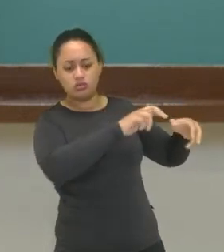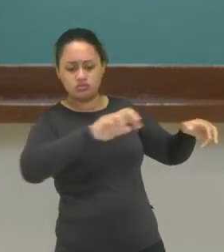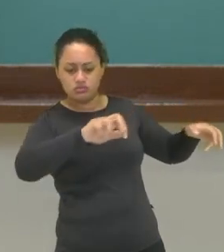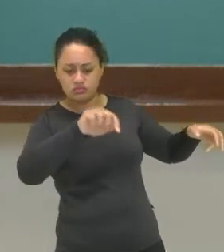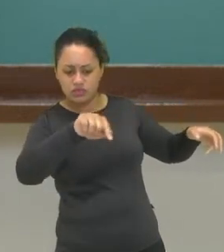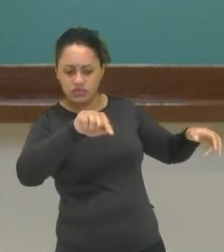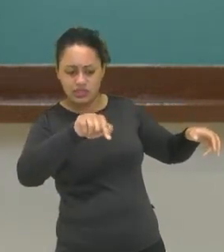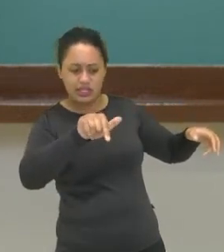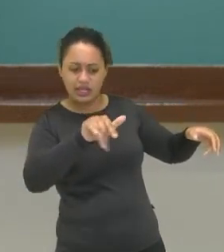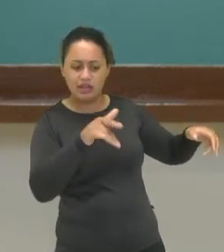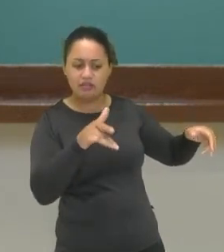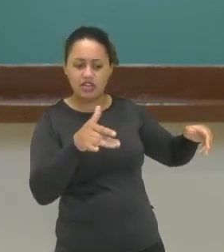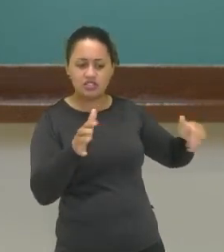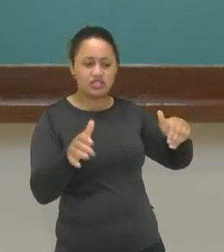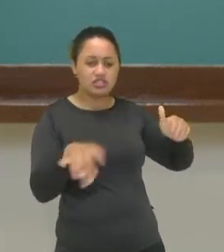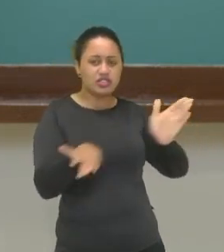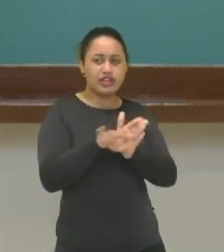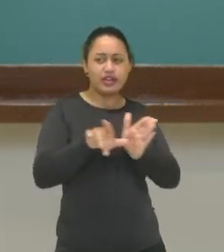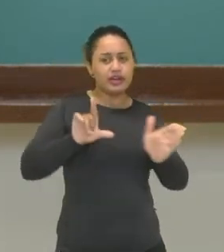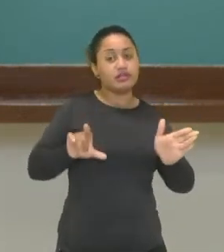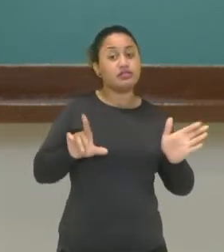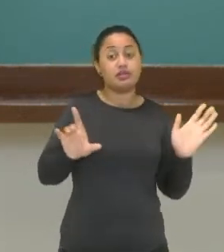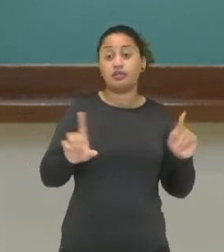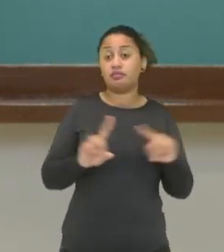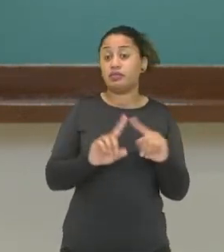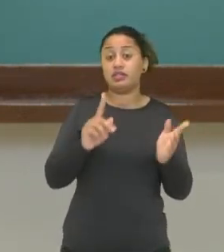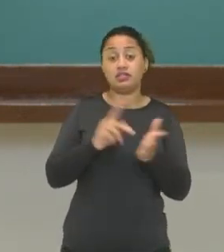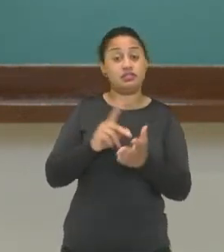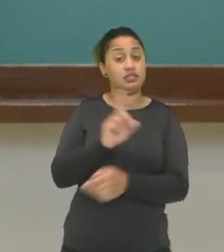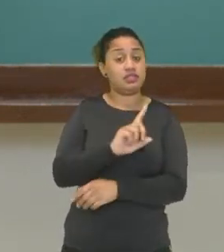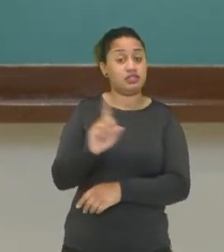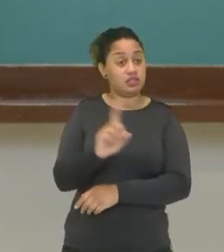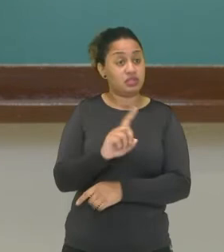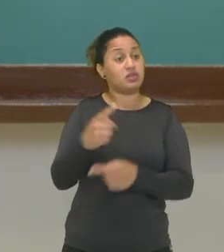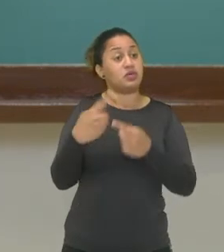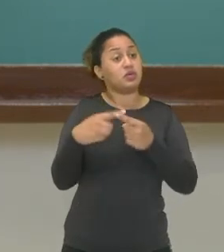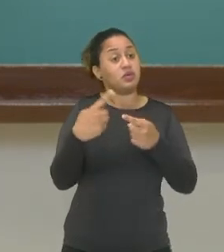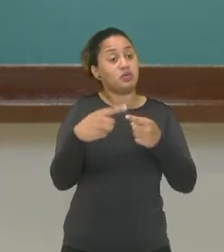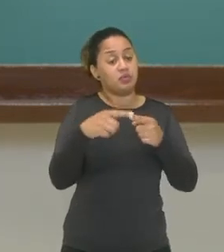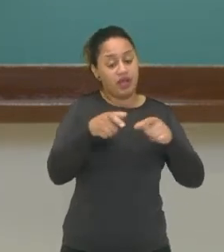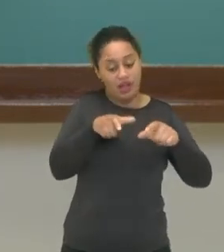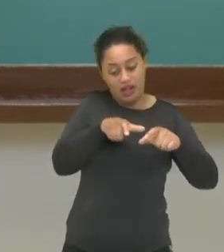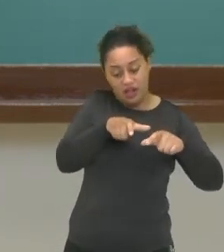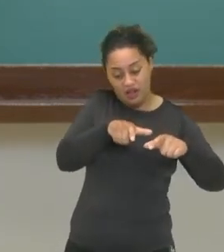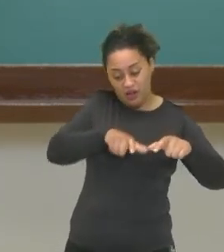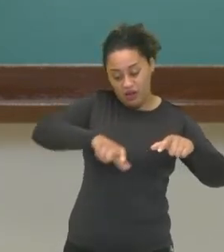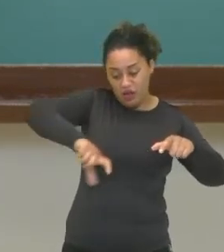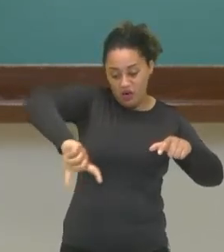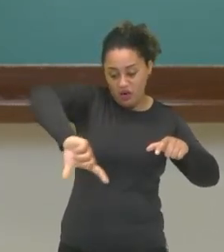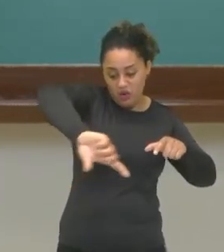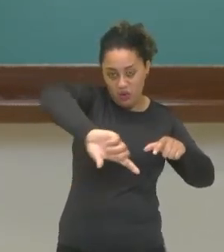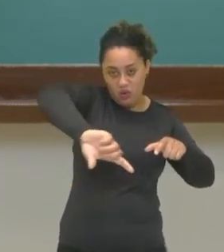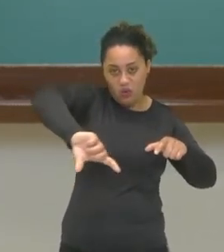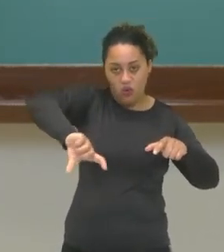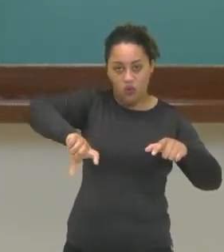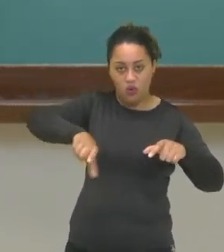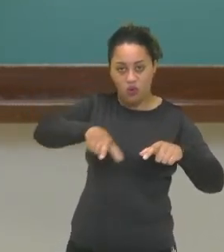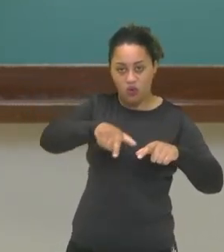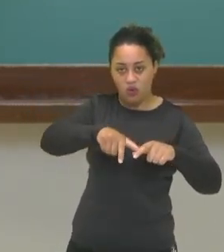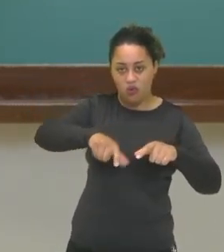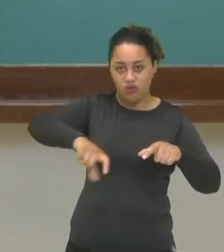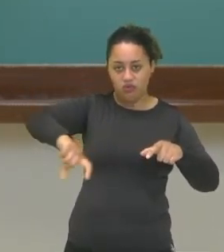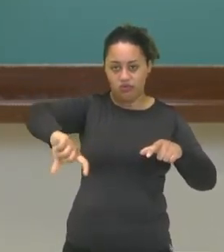uma vantagem. Na verdade, não, gente, tá? Como a gente está falando de uma pista, de uma corrida em